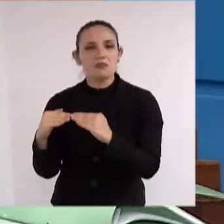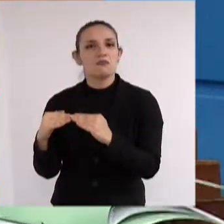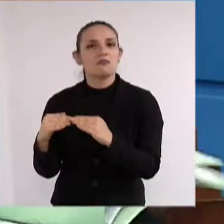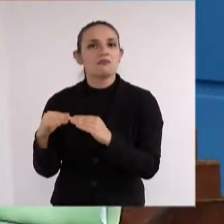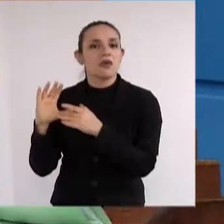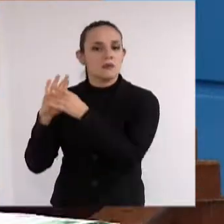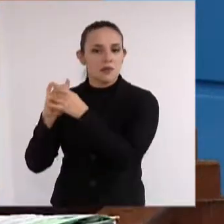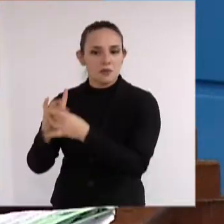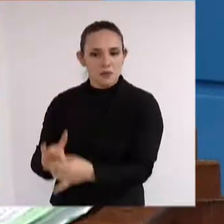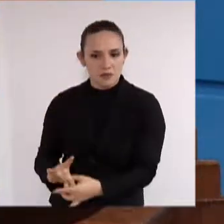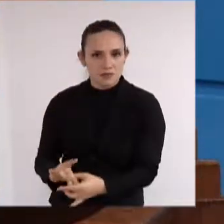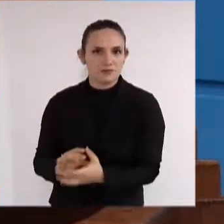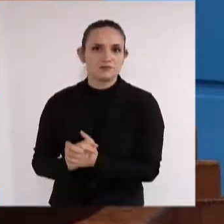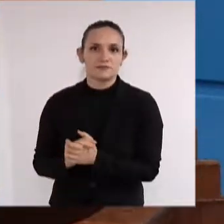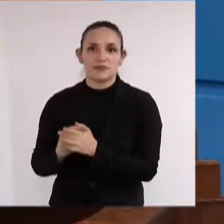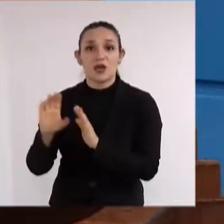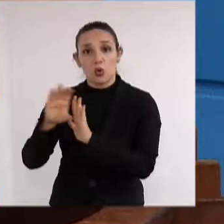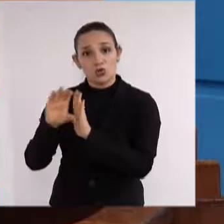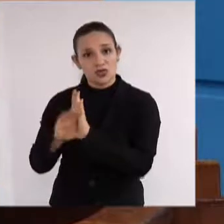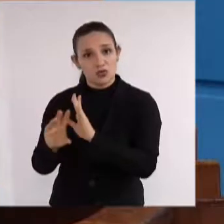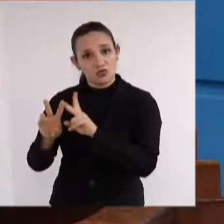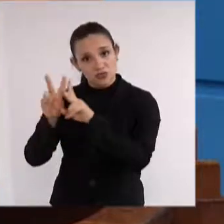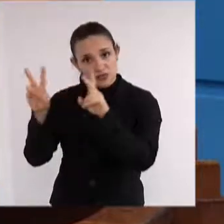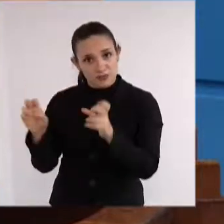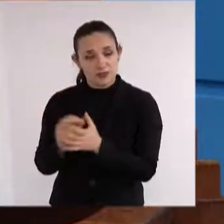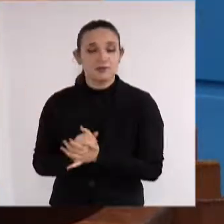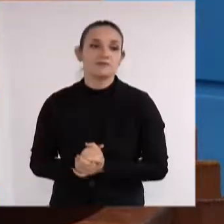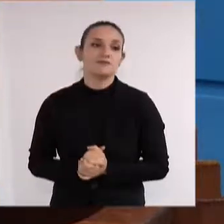mérito desse projeto.